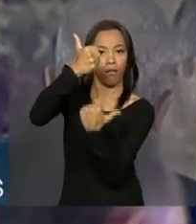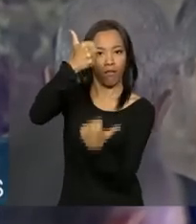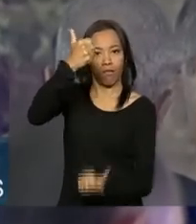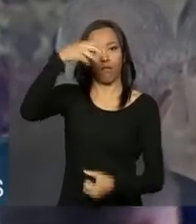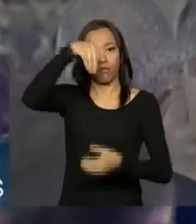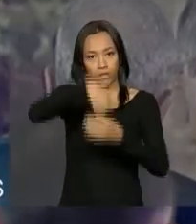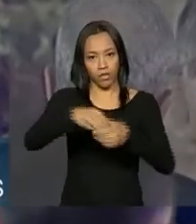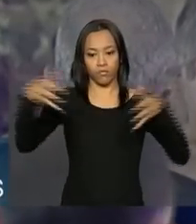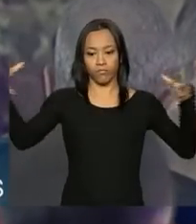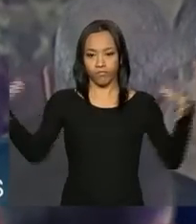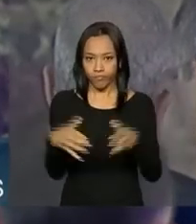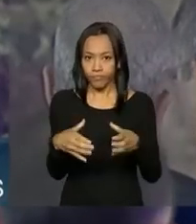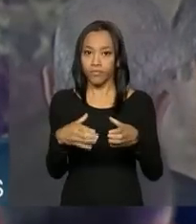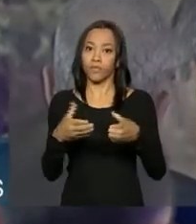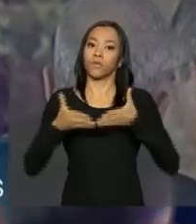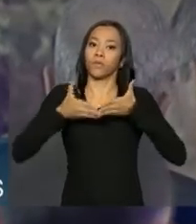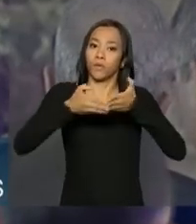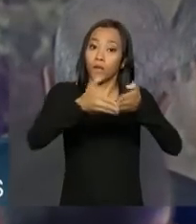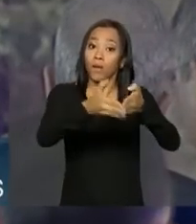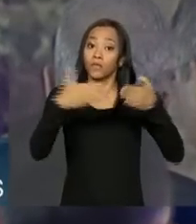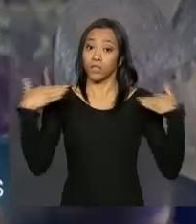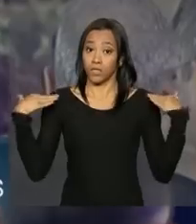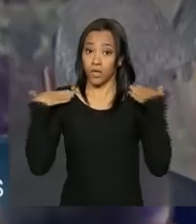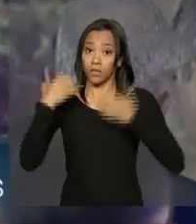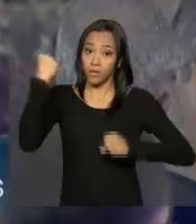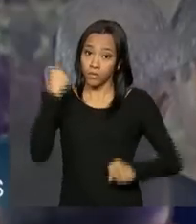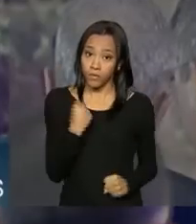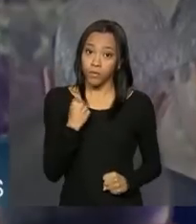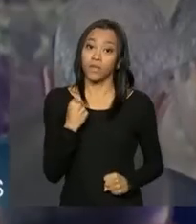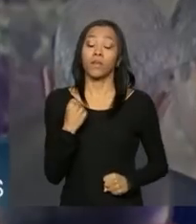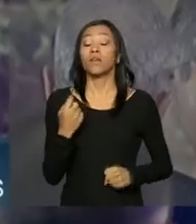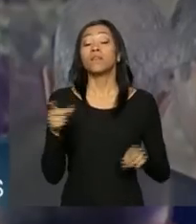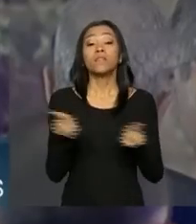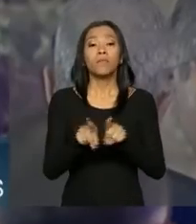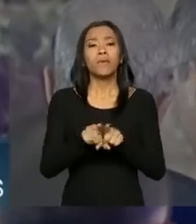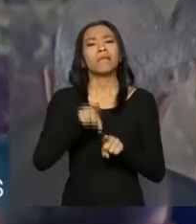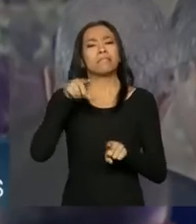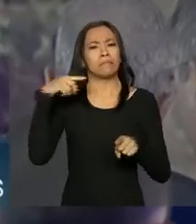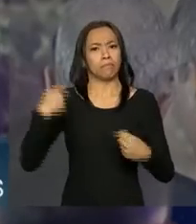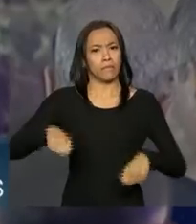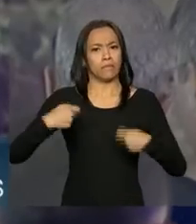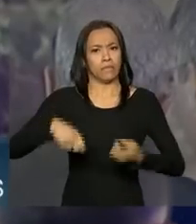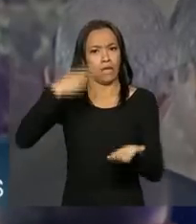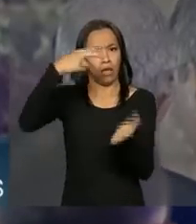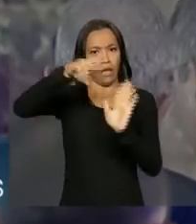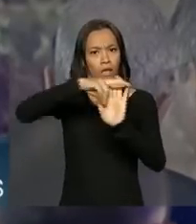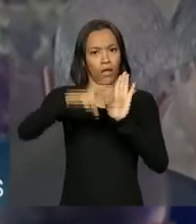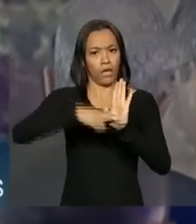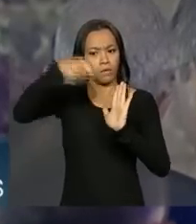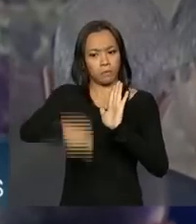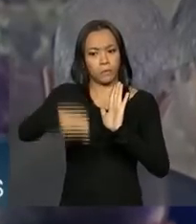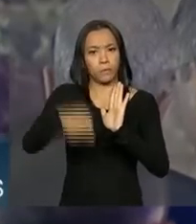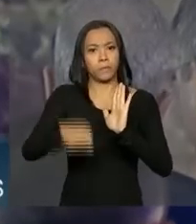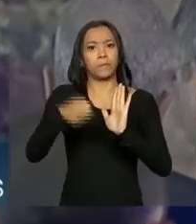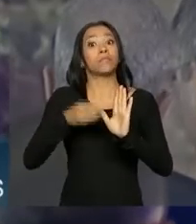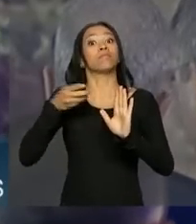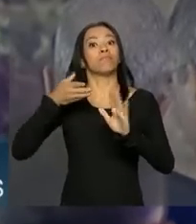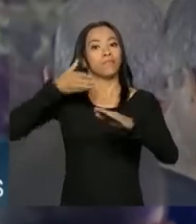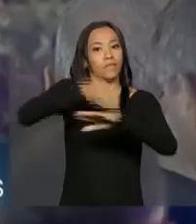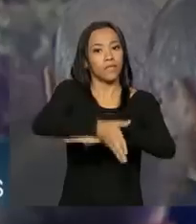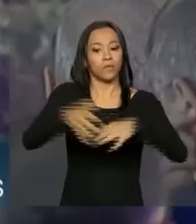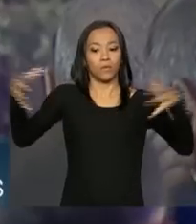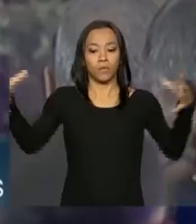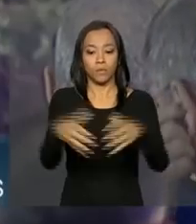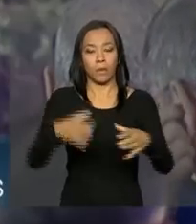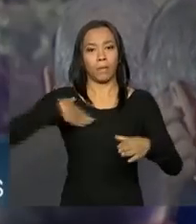Reconhecimento pelos grandes sacrifícios exigidos pela carreira militar, para a qual os senhores entraram